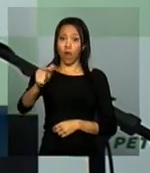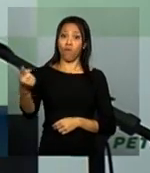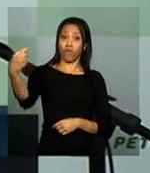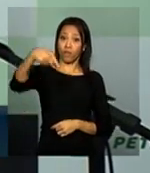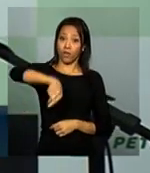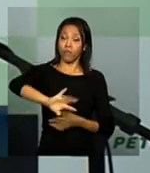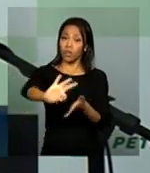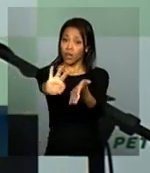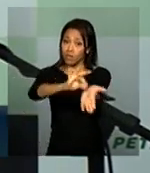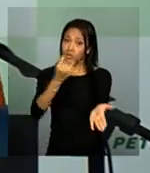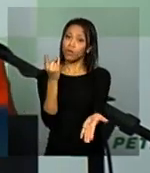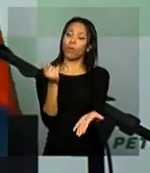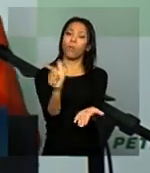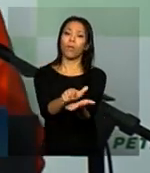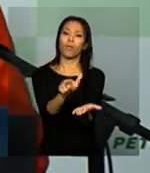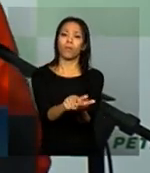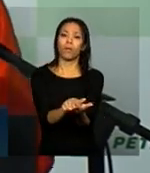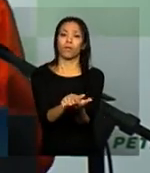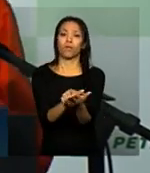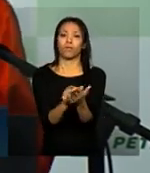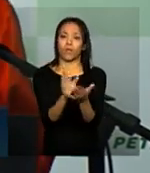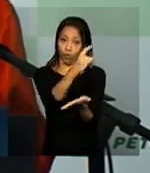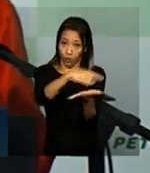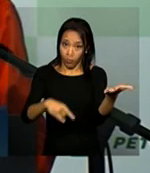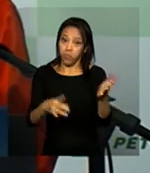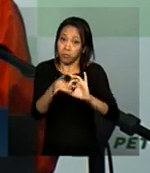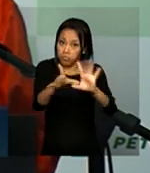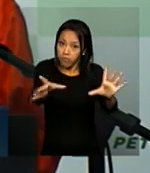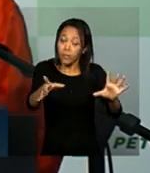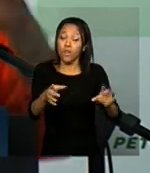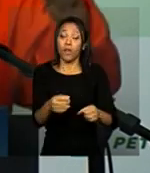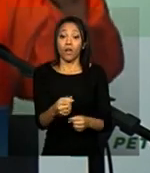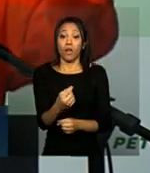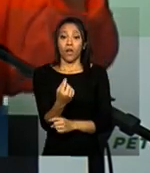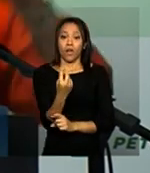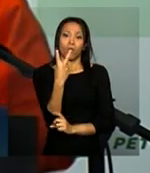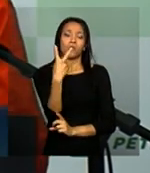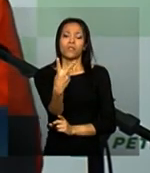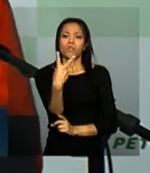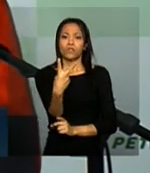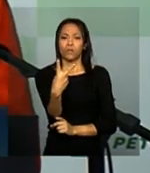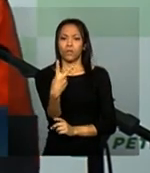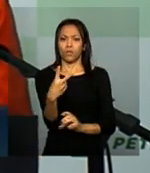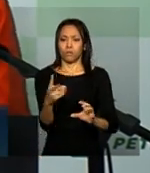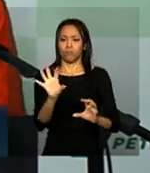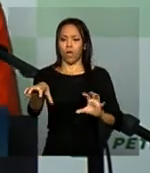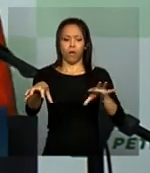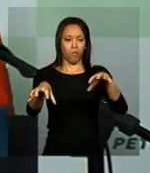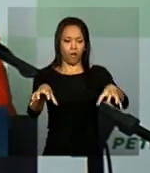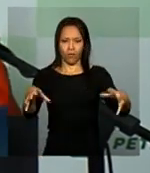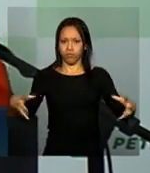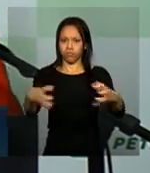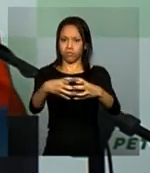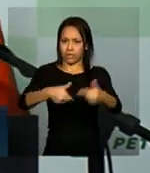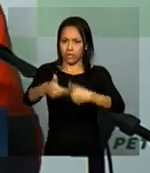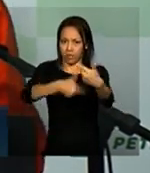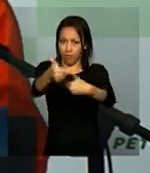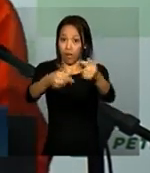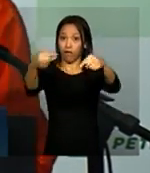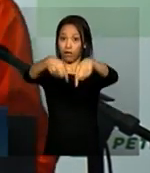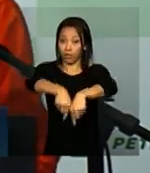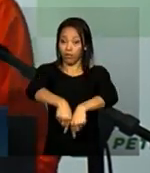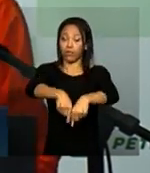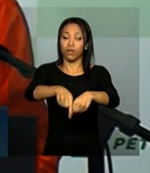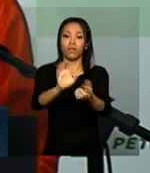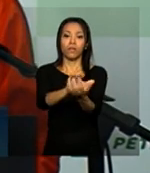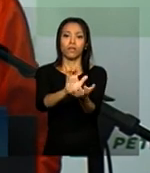papel. Queria dizer para vocês que com esses dois conjuntos, nós, hoje